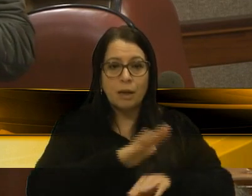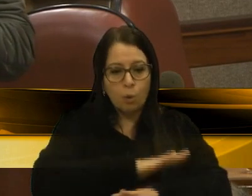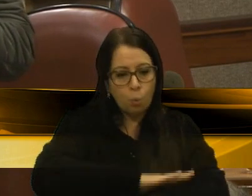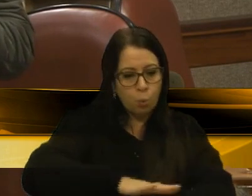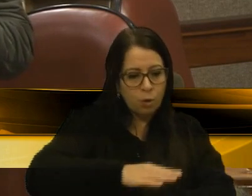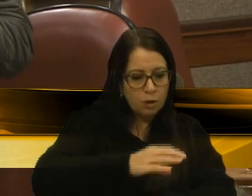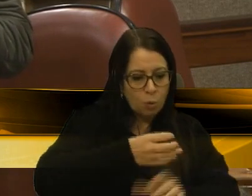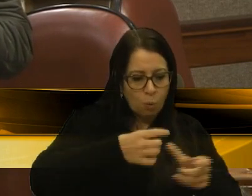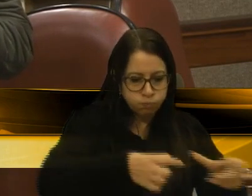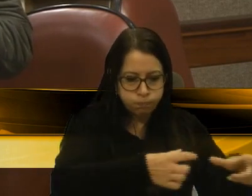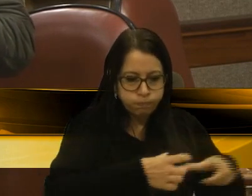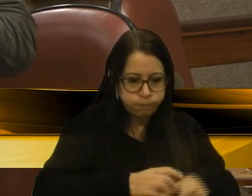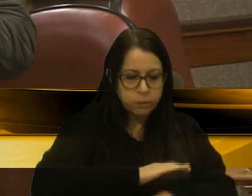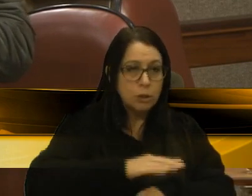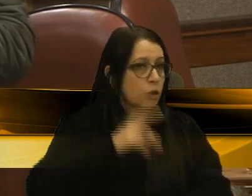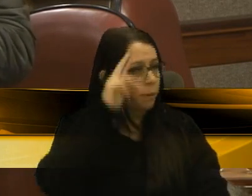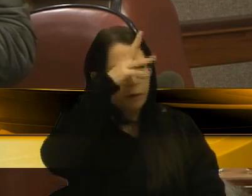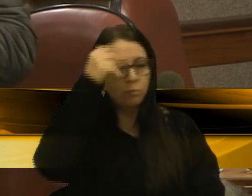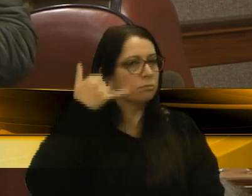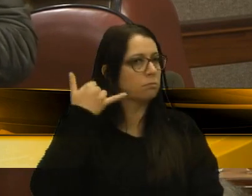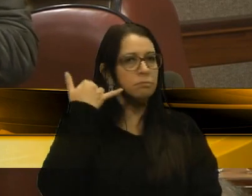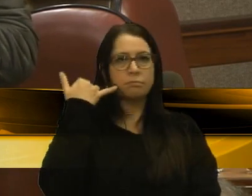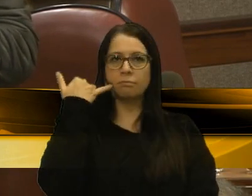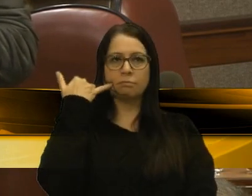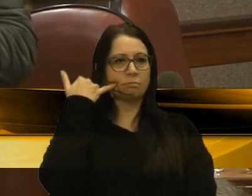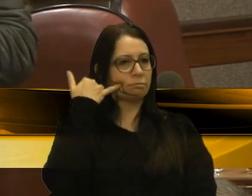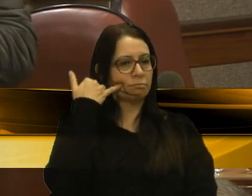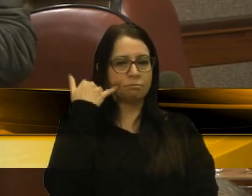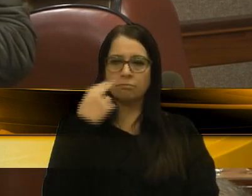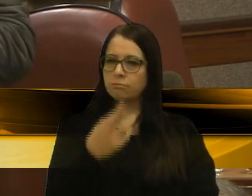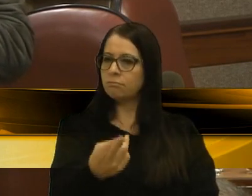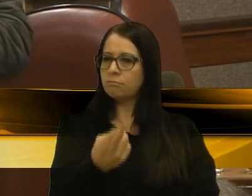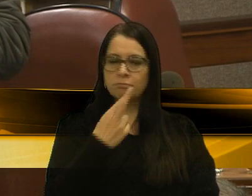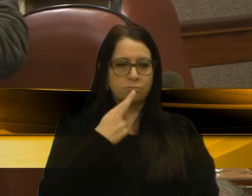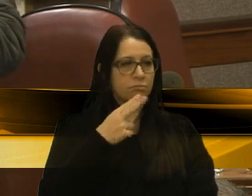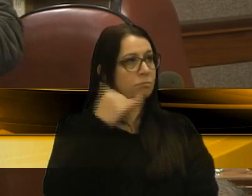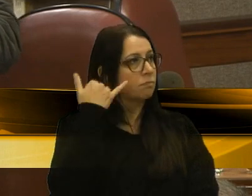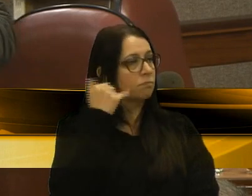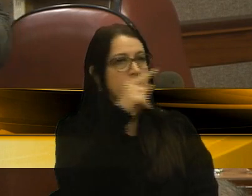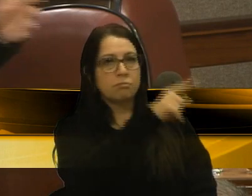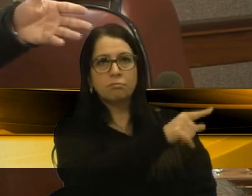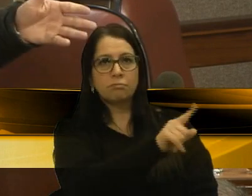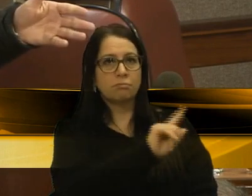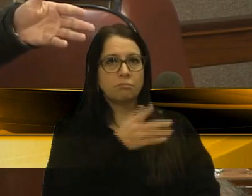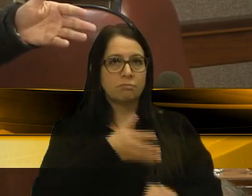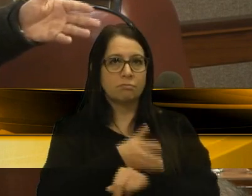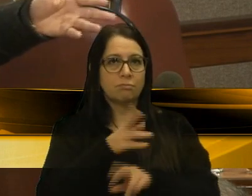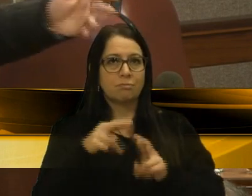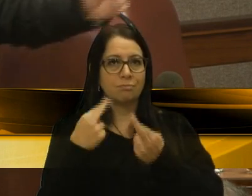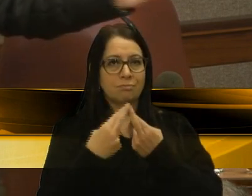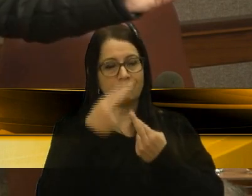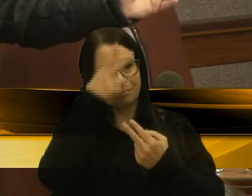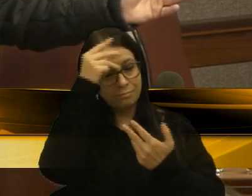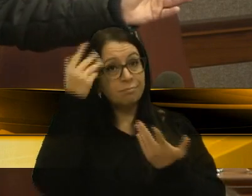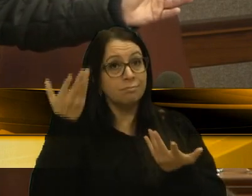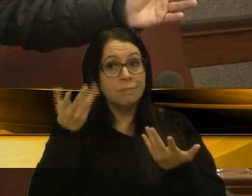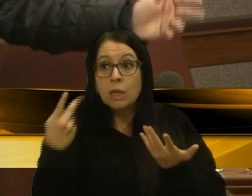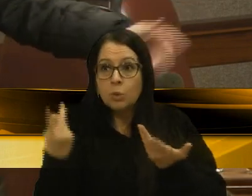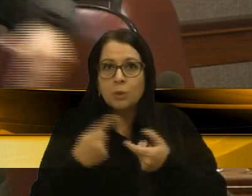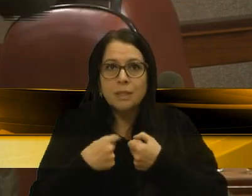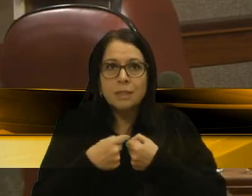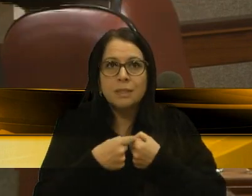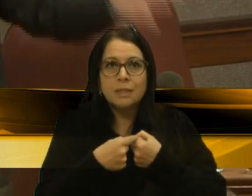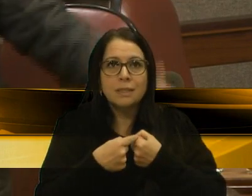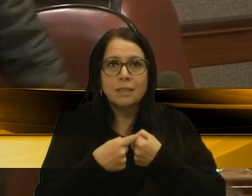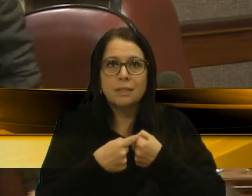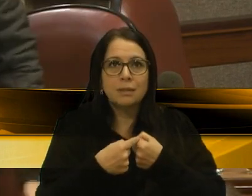O prefeito não atendeu, ninguém deu resposta, ligaram no gabinete, ninguém deu resposta para participar dessa audiência pública. Então, os municípios estão dando de